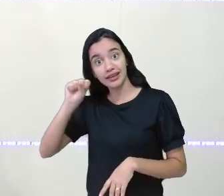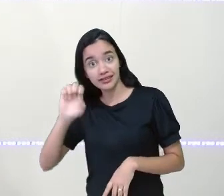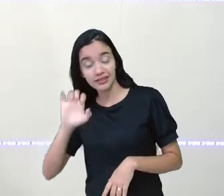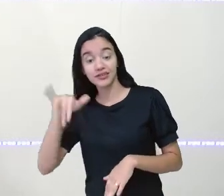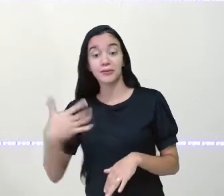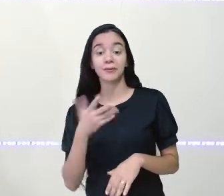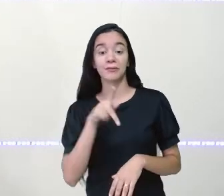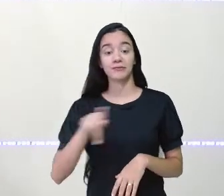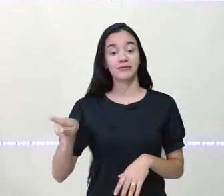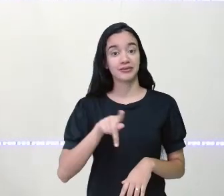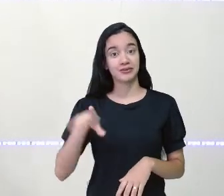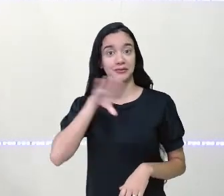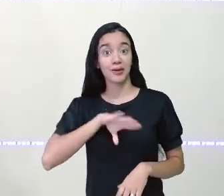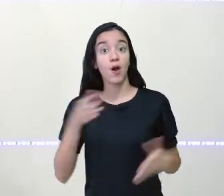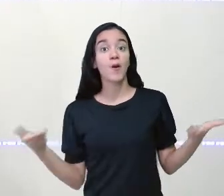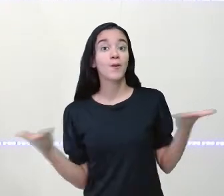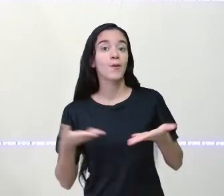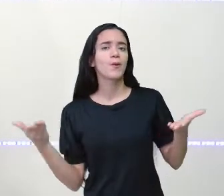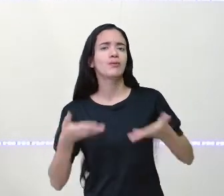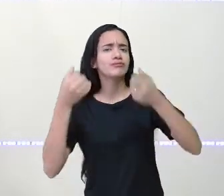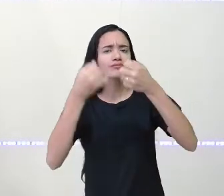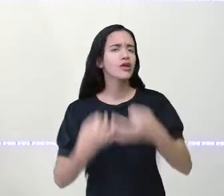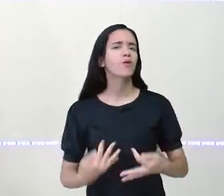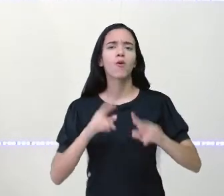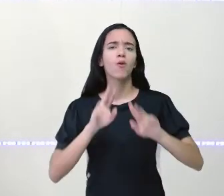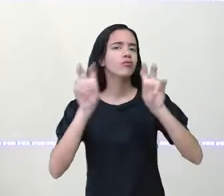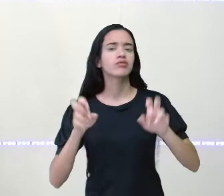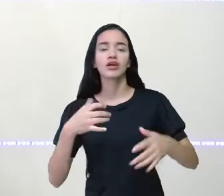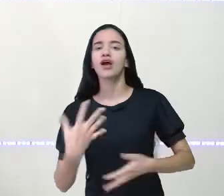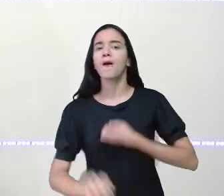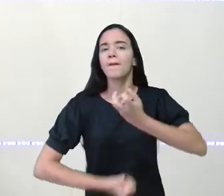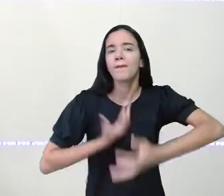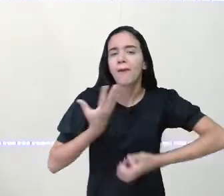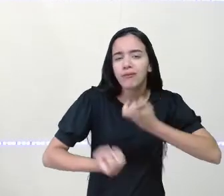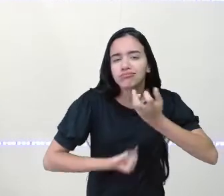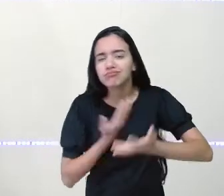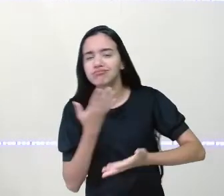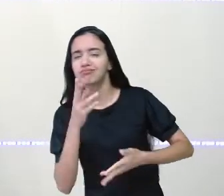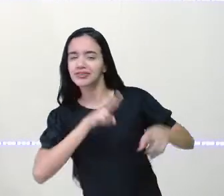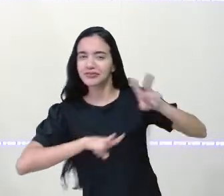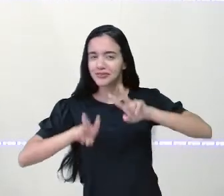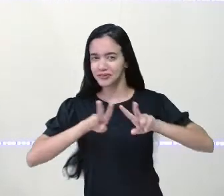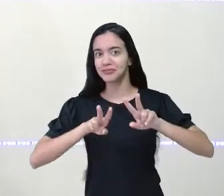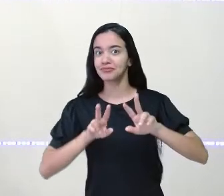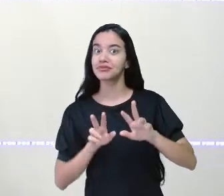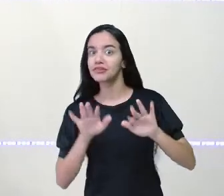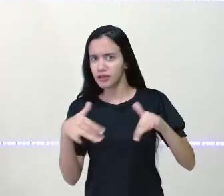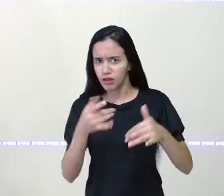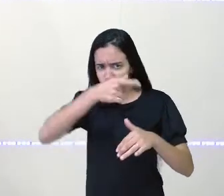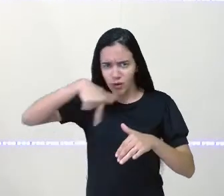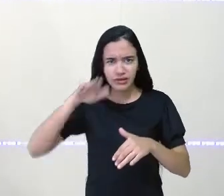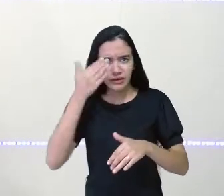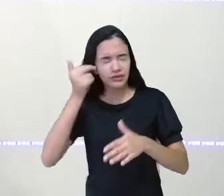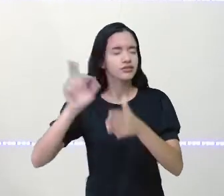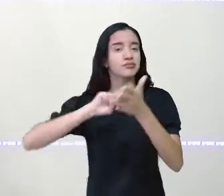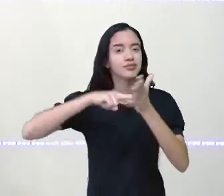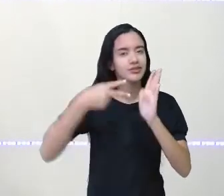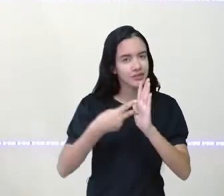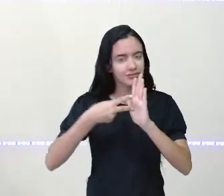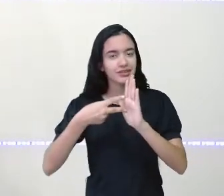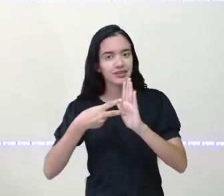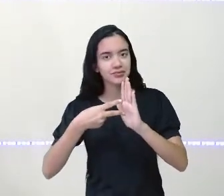português. Hoje iremos falar sobre poemas visuais. E aí, você sabe o que significa